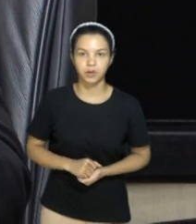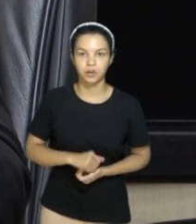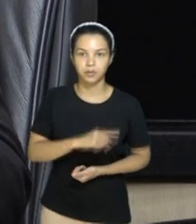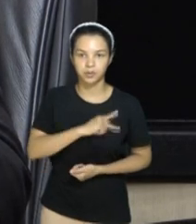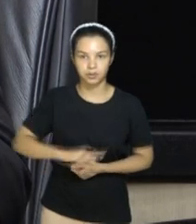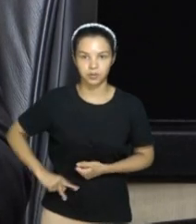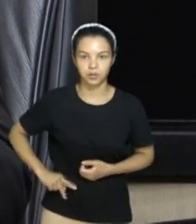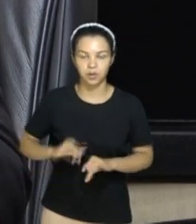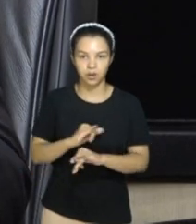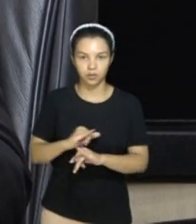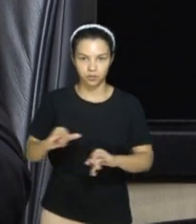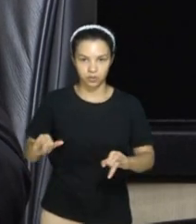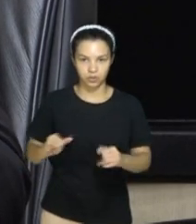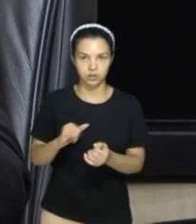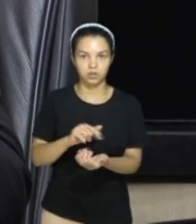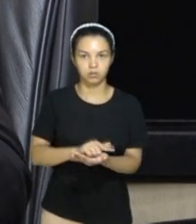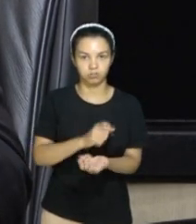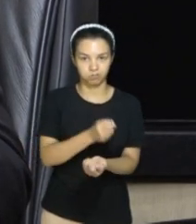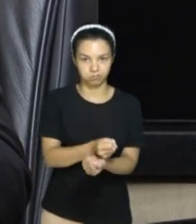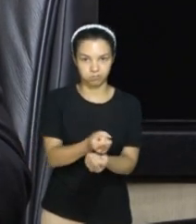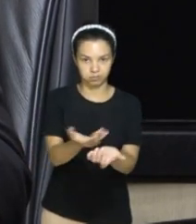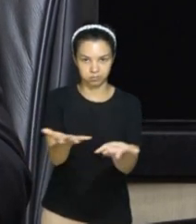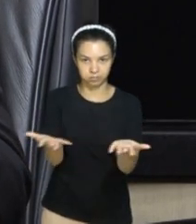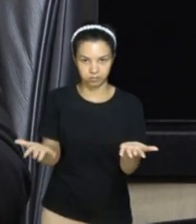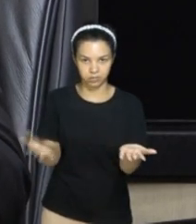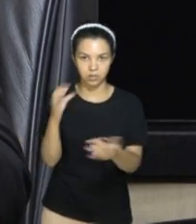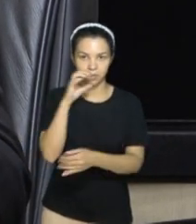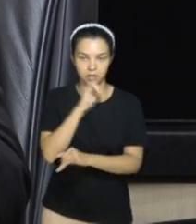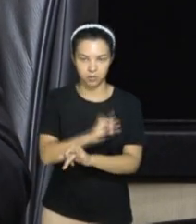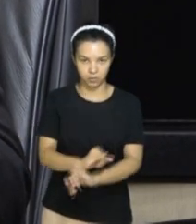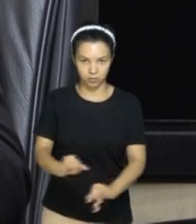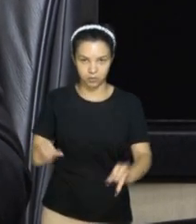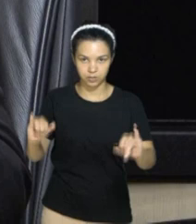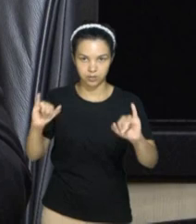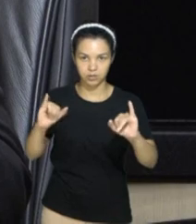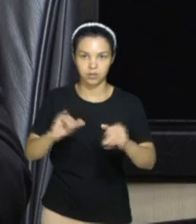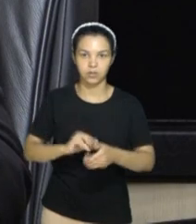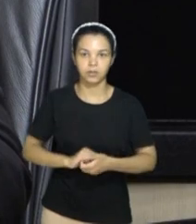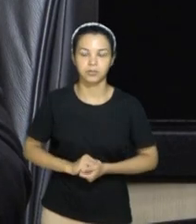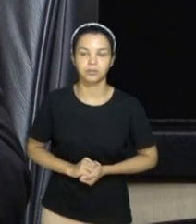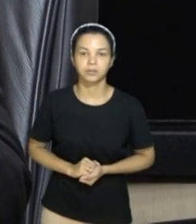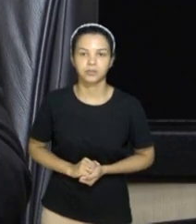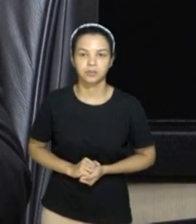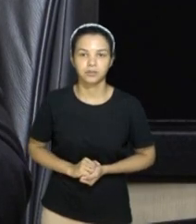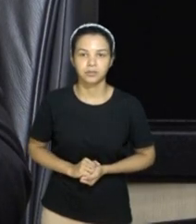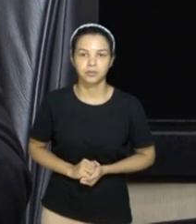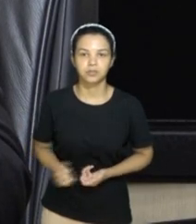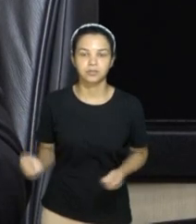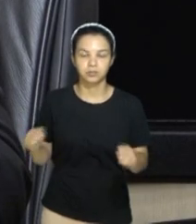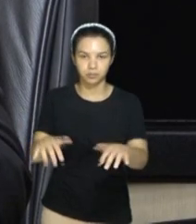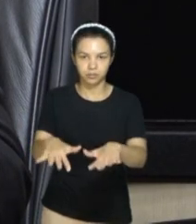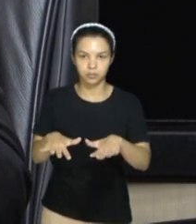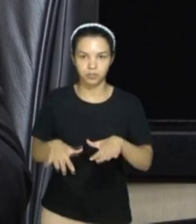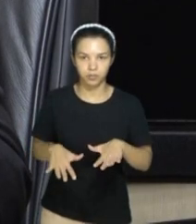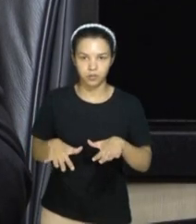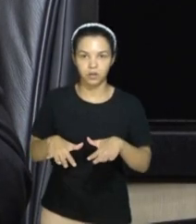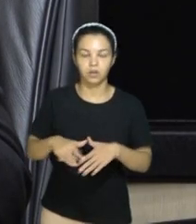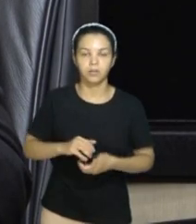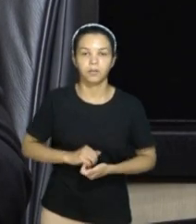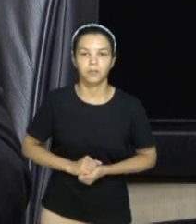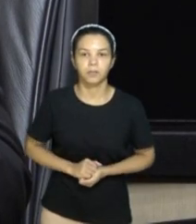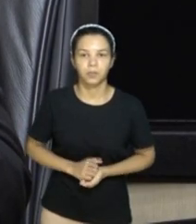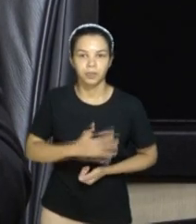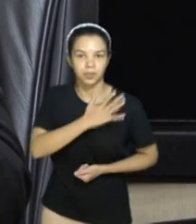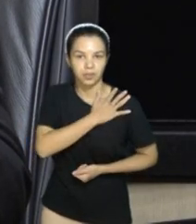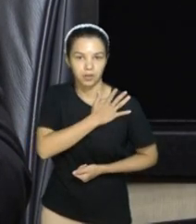comunicou que foi distribuído eletronicamente Breves comunicações fizeram uso da palavra os senhores deputados Napoleão Bernardes Sargento